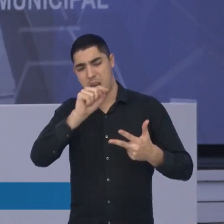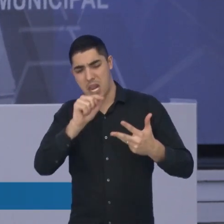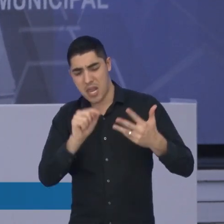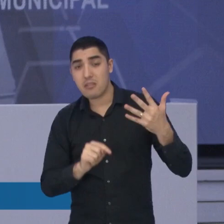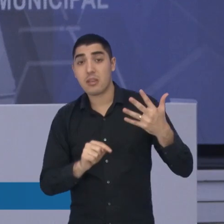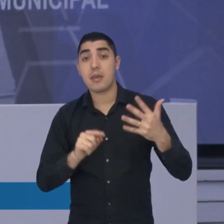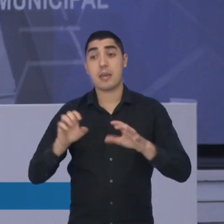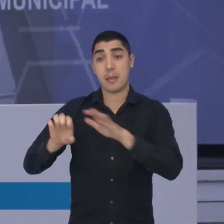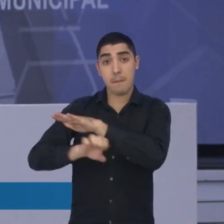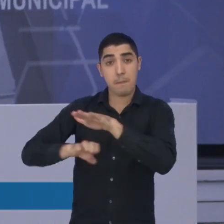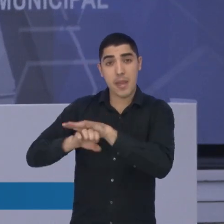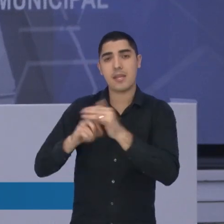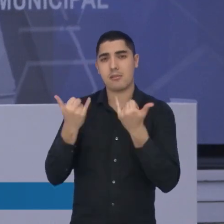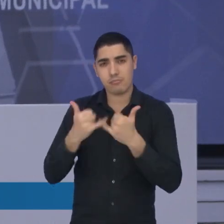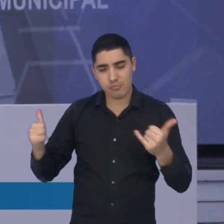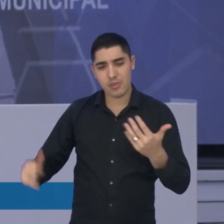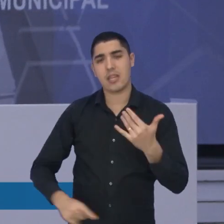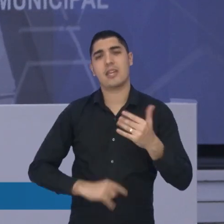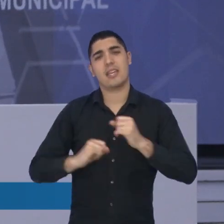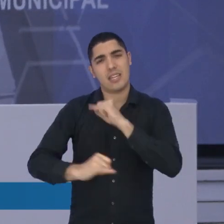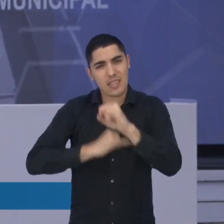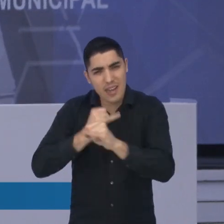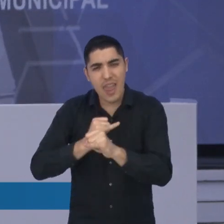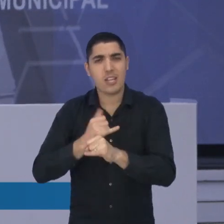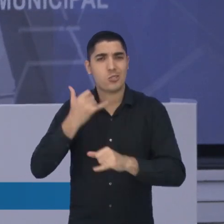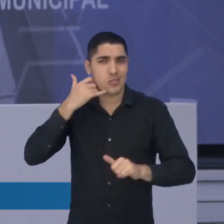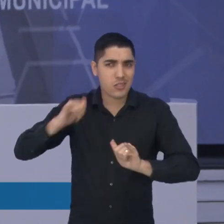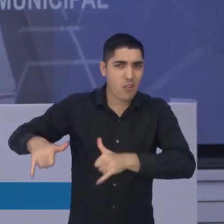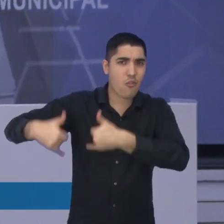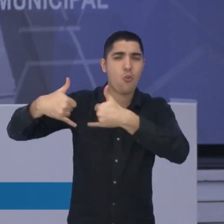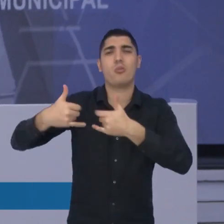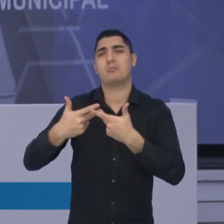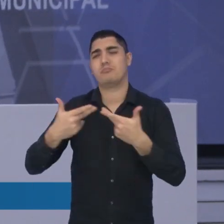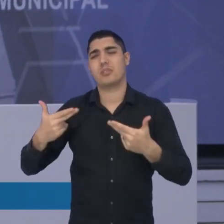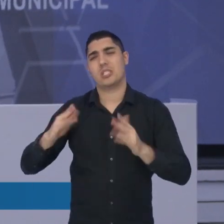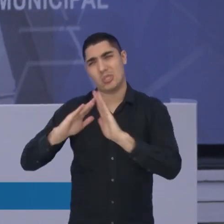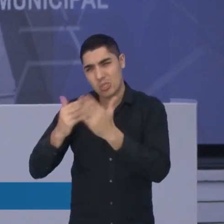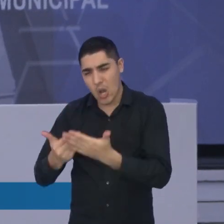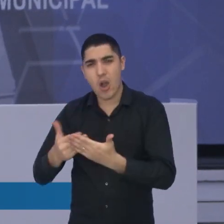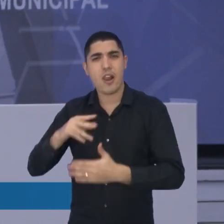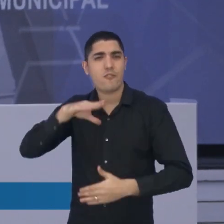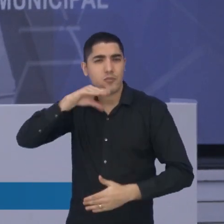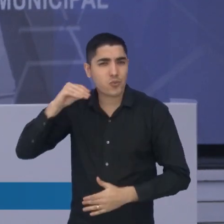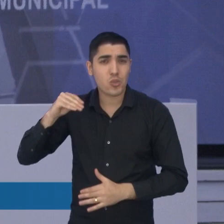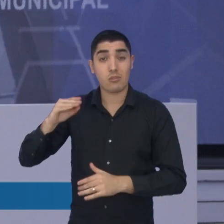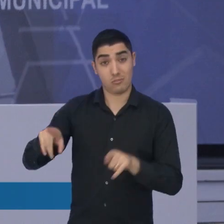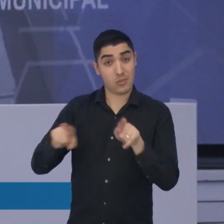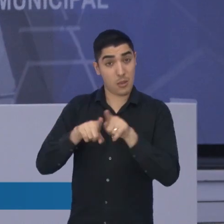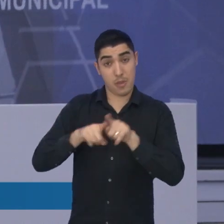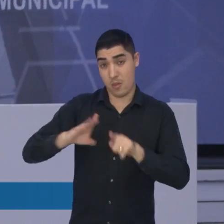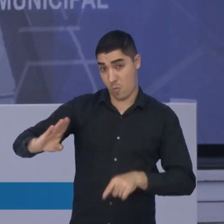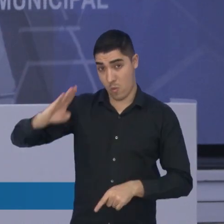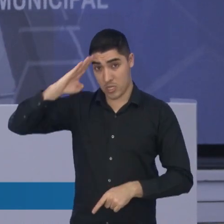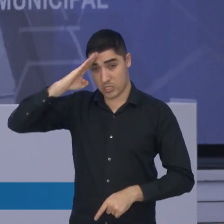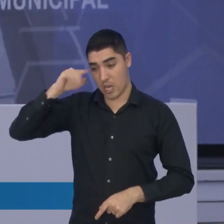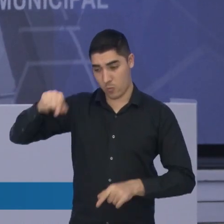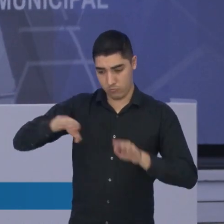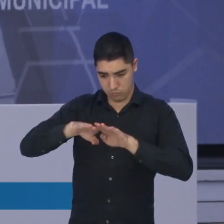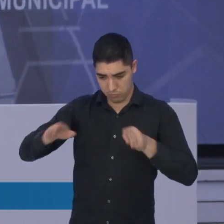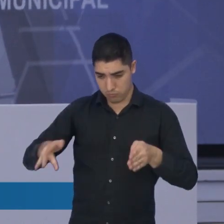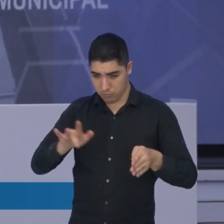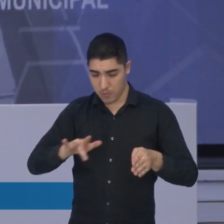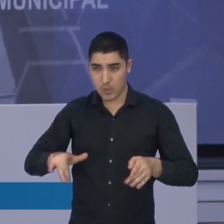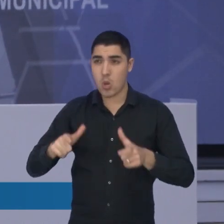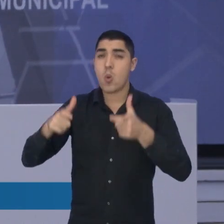de energia elétrica, internet, telefonia, escolas, os funcionários, o Exército que realiza a distribuição de urnas nos locais